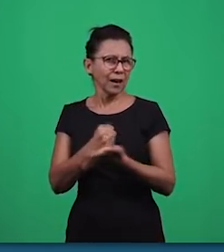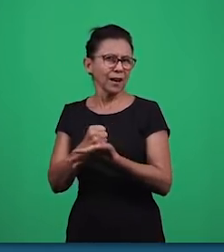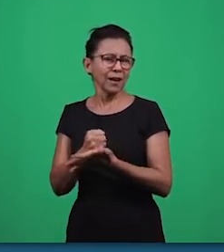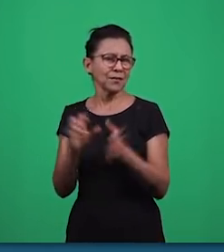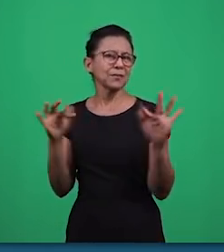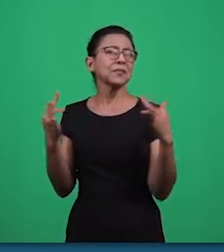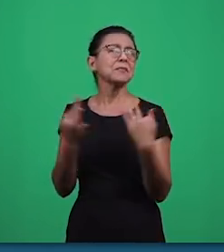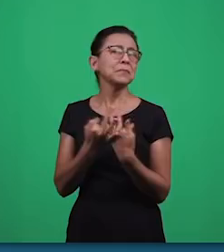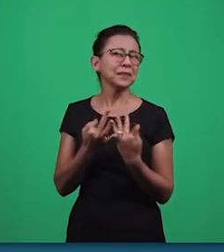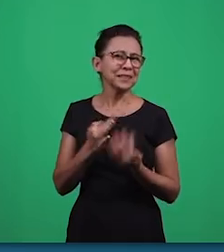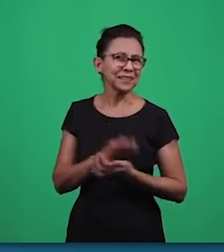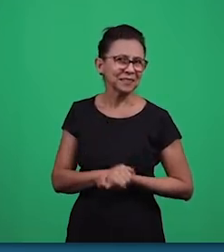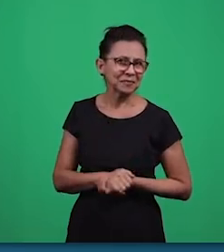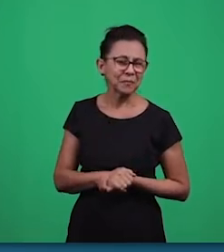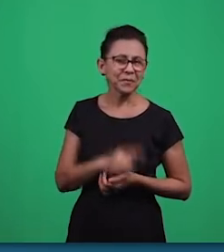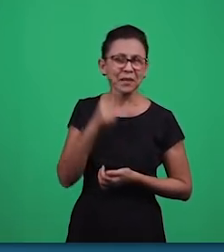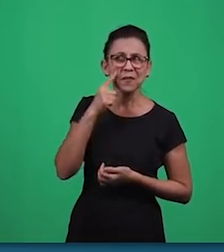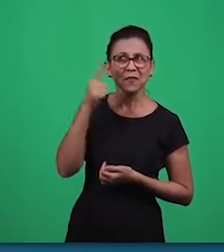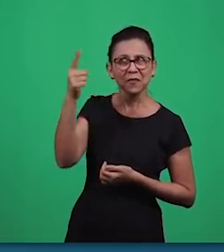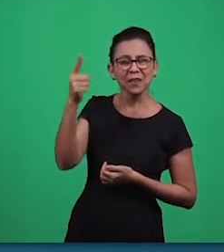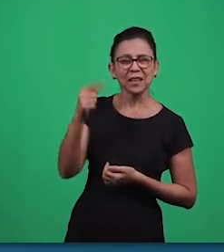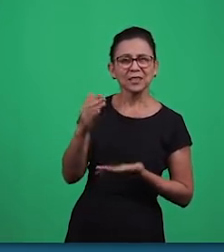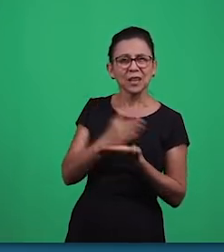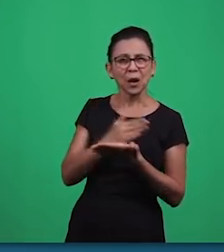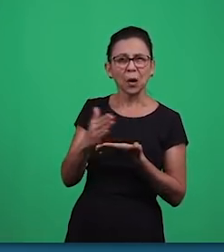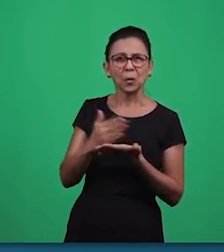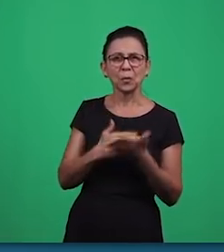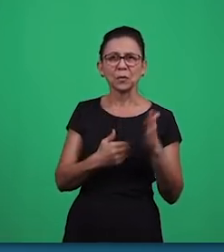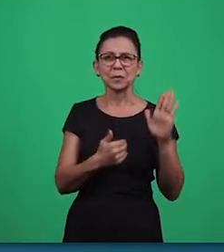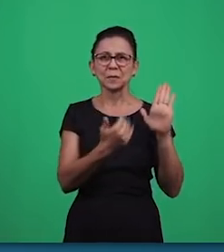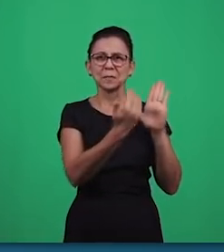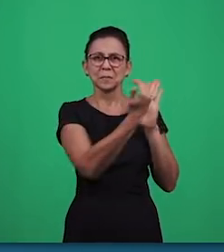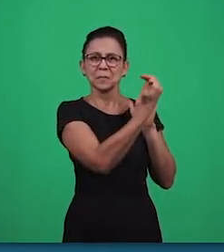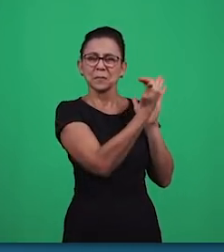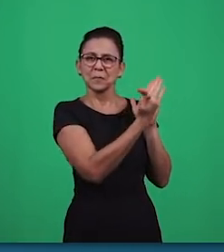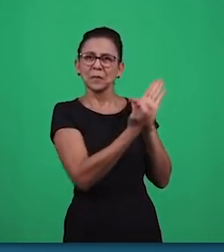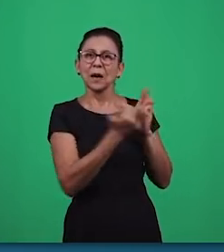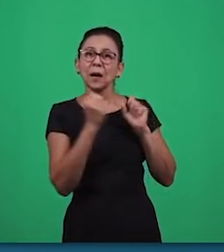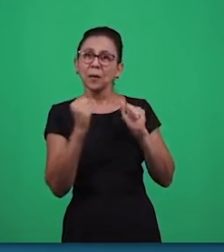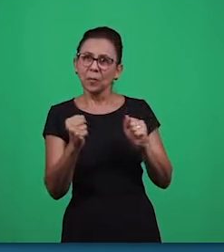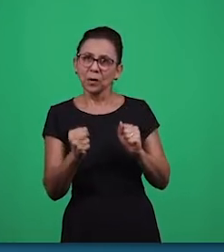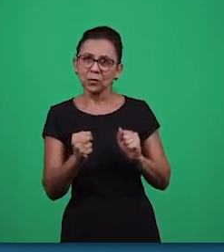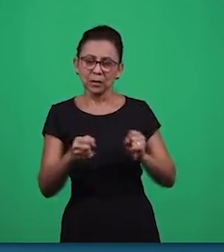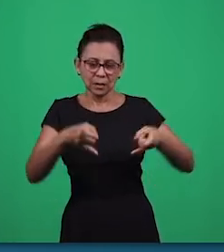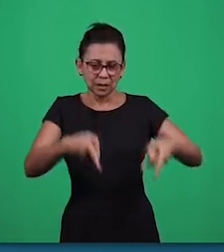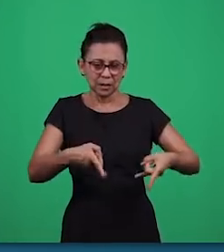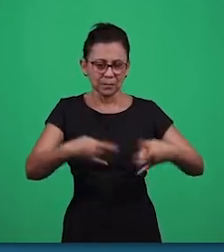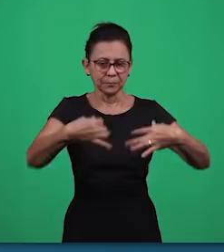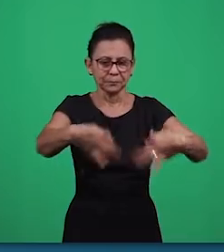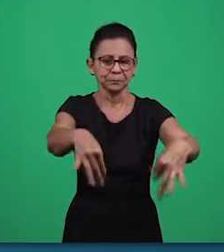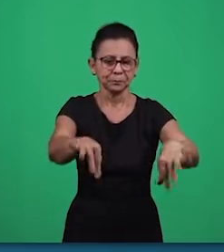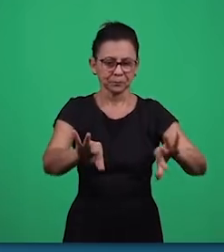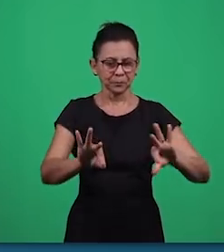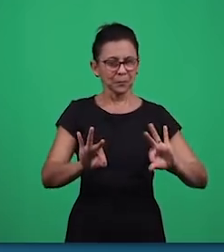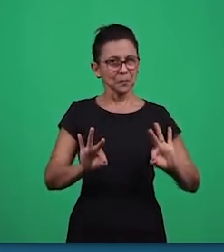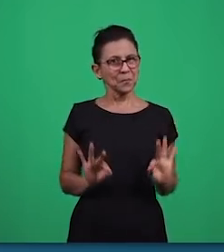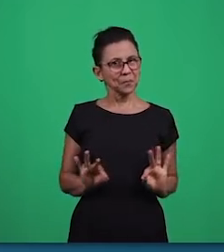a família? Aqui nós temos alguns exemplos. Eles já podem arrumar a cama